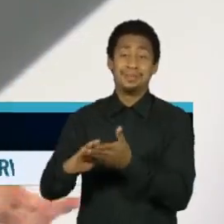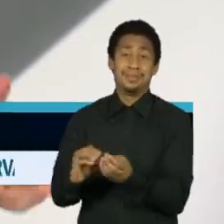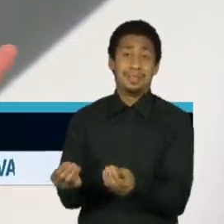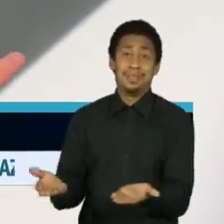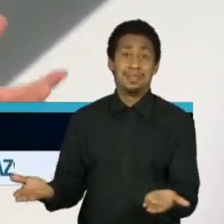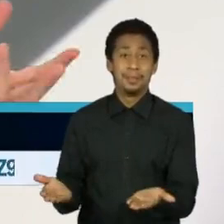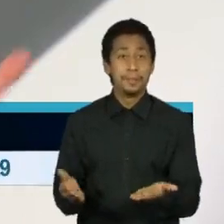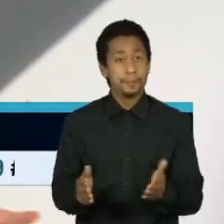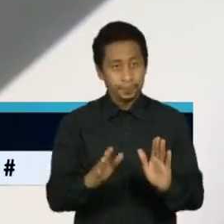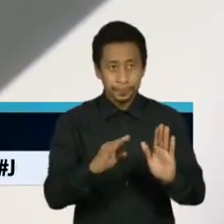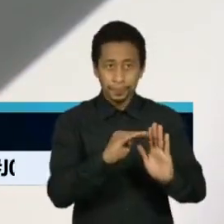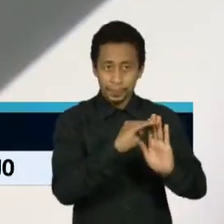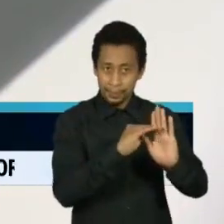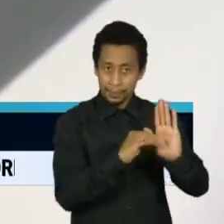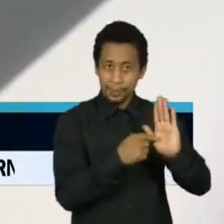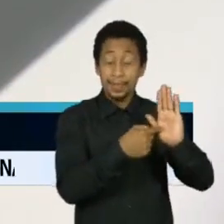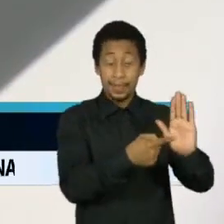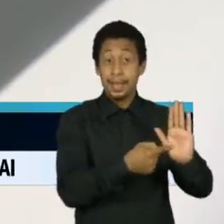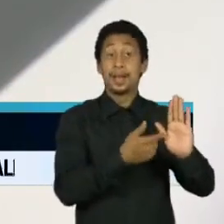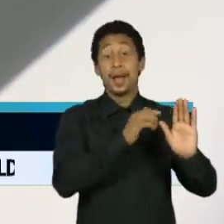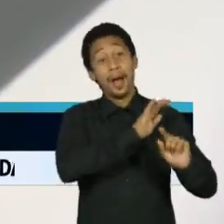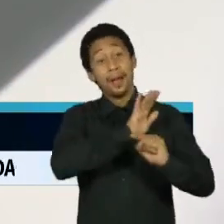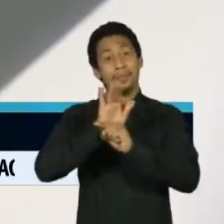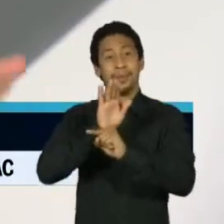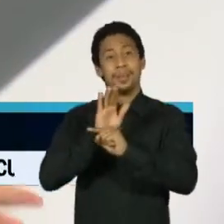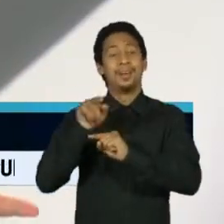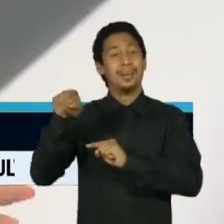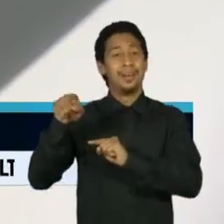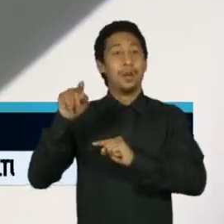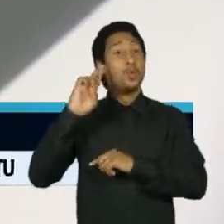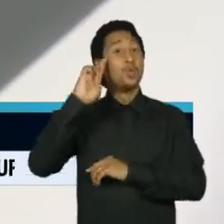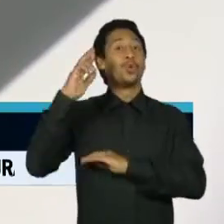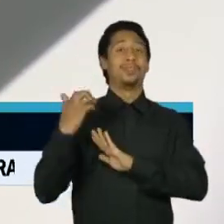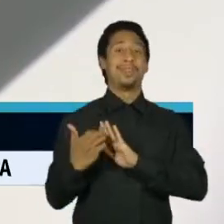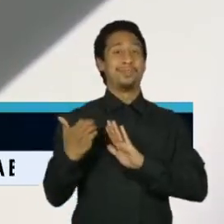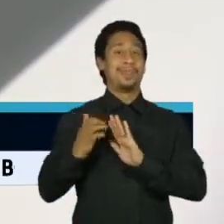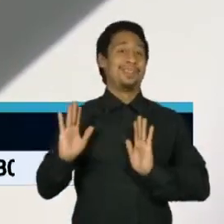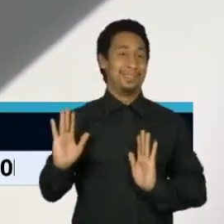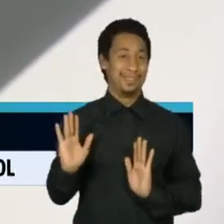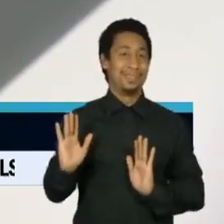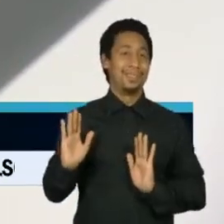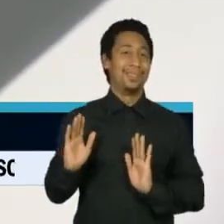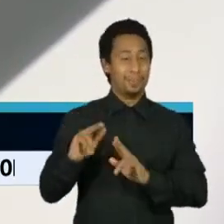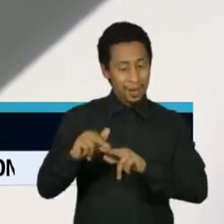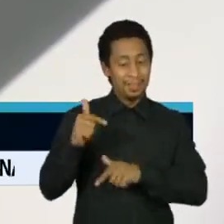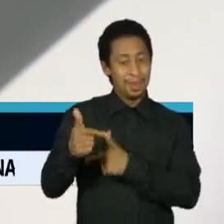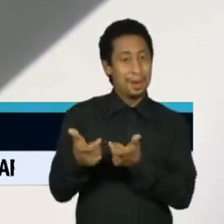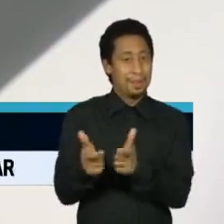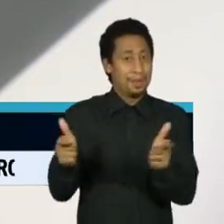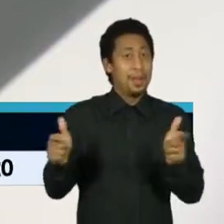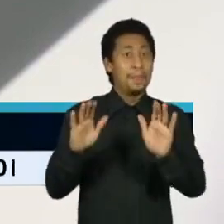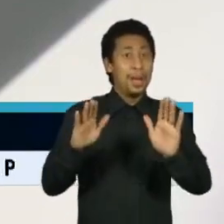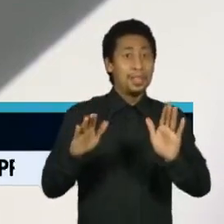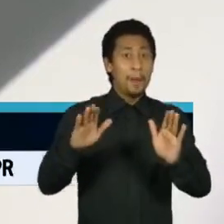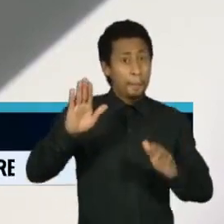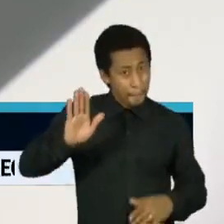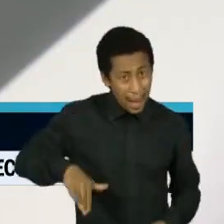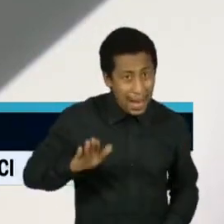reforma trabalhista é ficar mais barato para o empregador, assim ele vai gerar mais empregos. Só que não está mais barato. O empregador continua